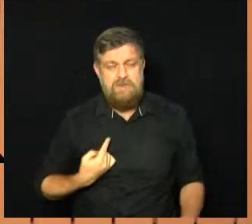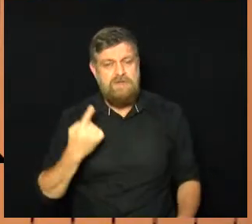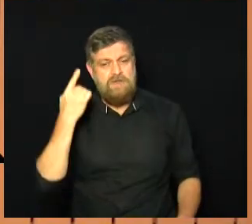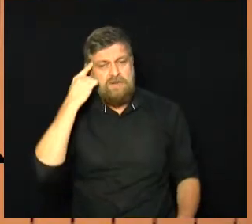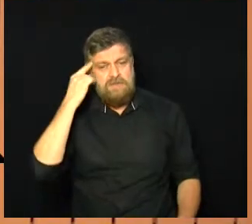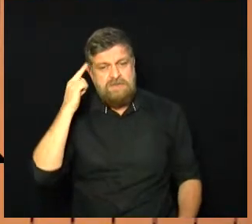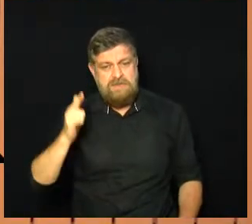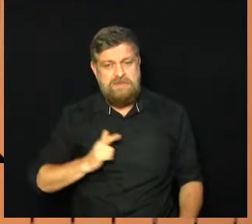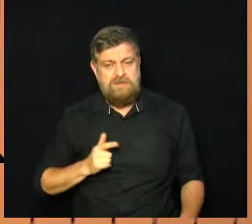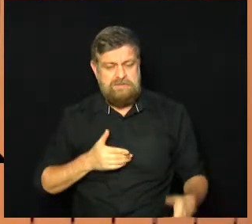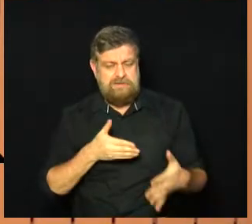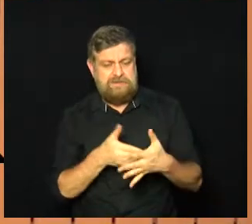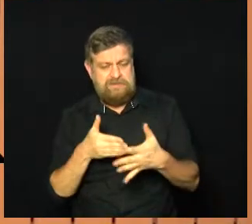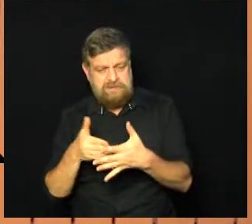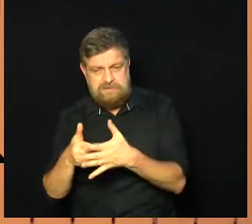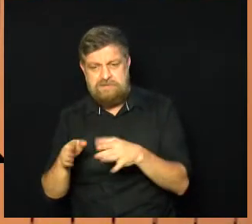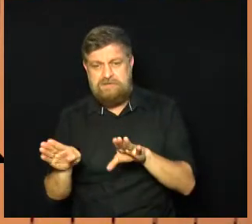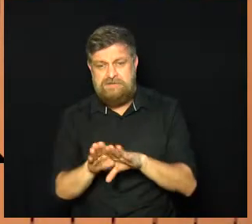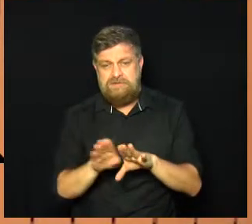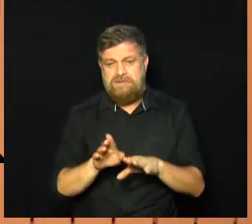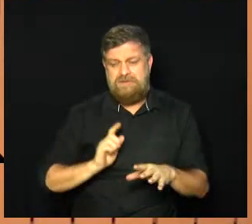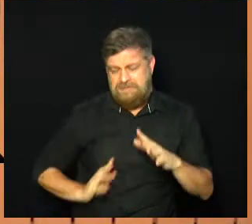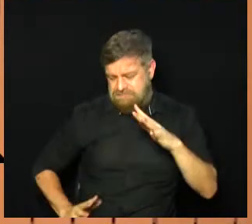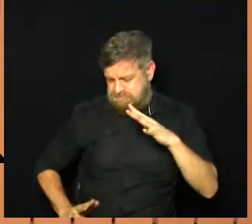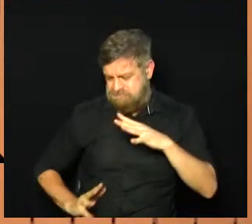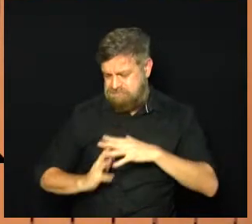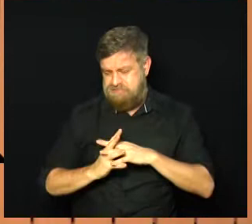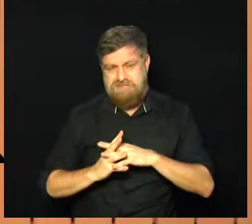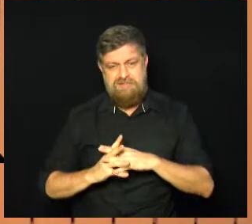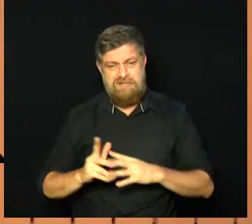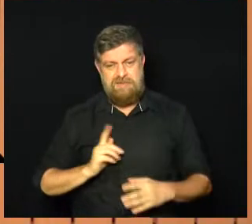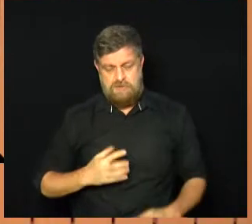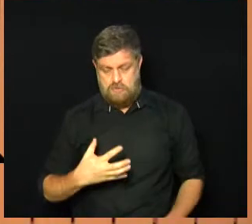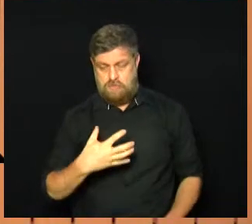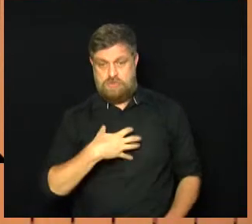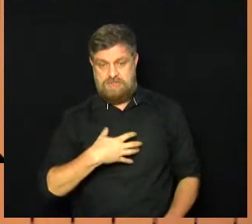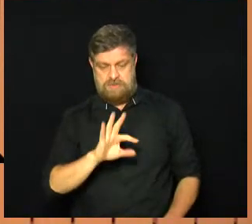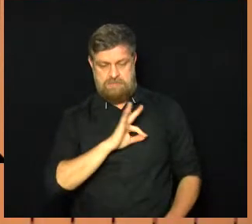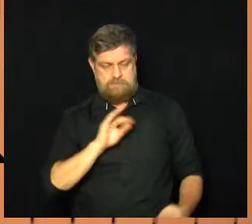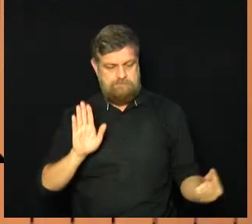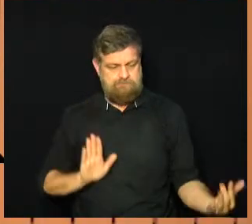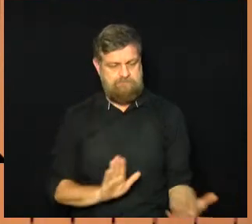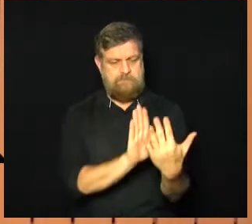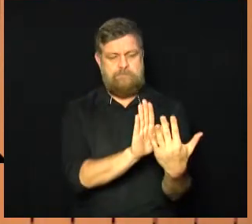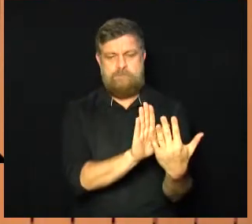repressões, quando a gente fala do excesso, inclusive, das repressões e o excesso